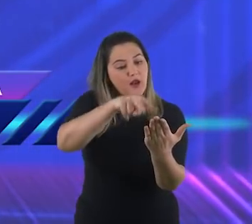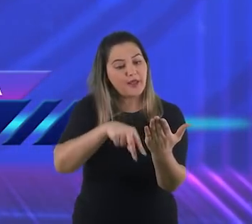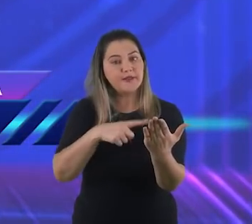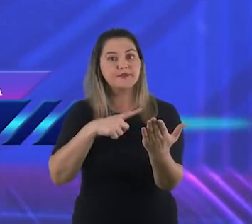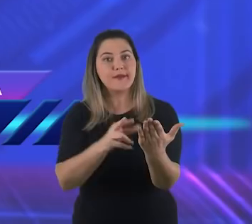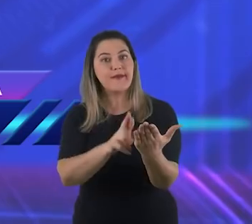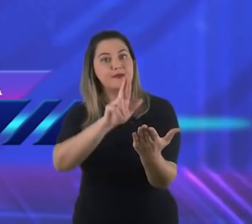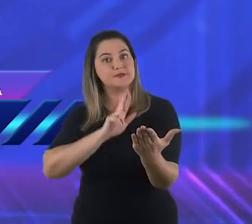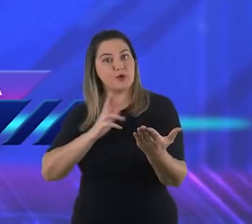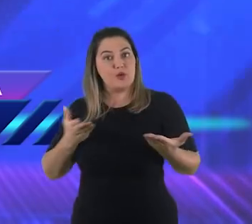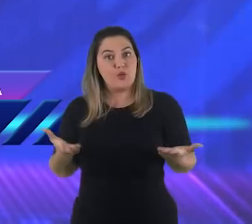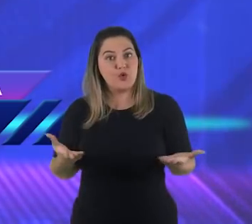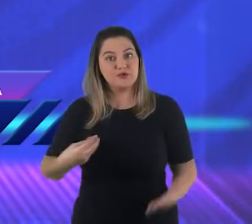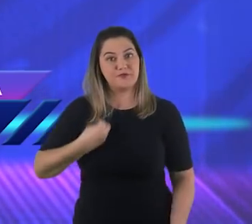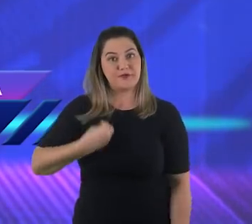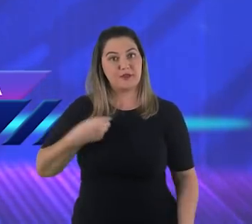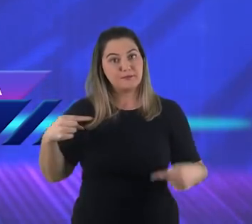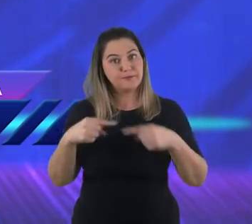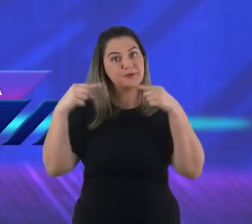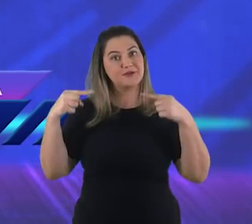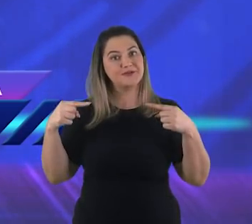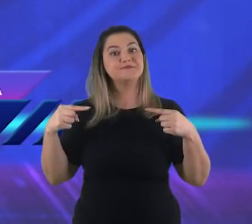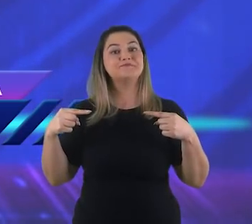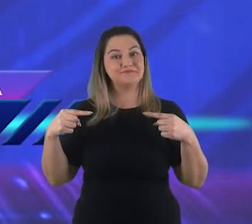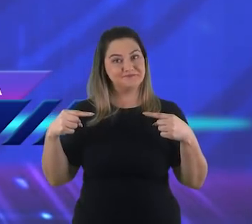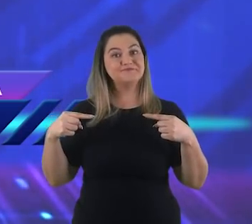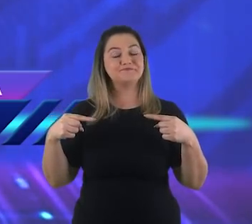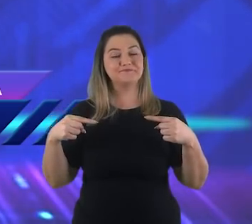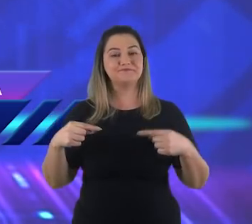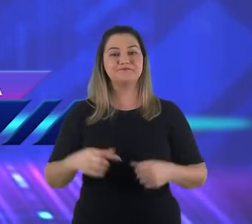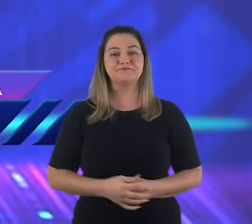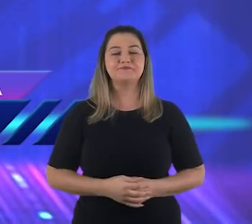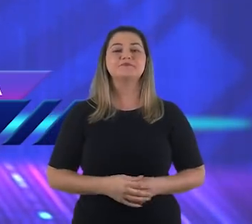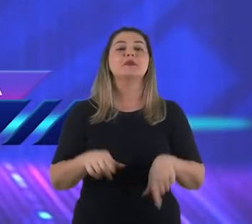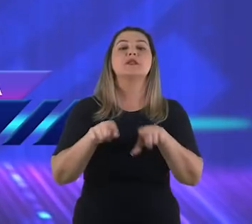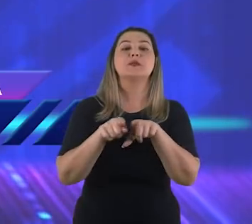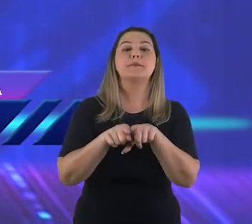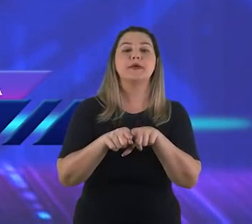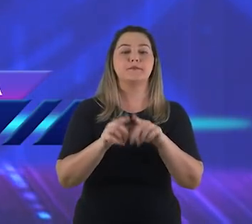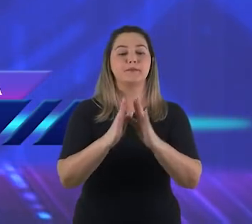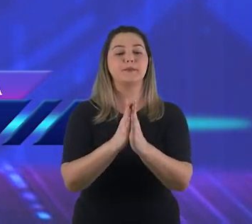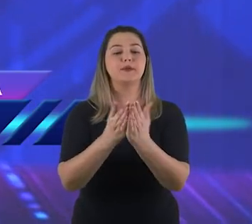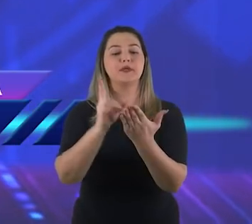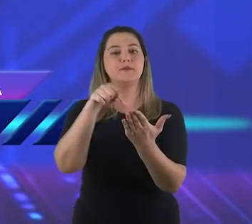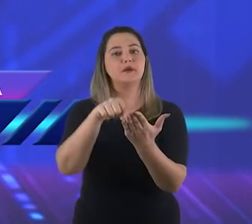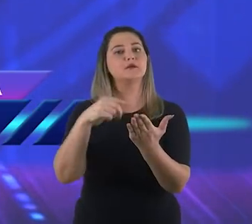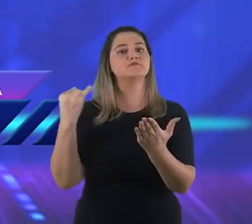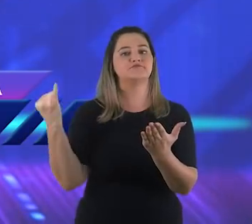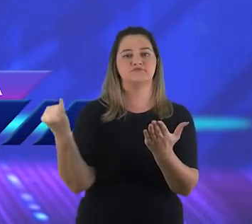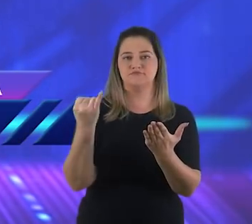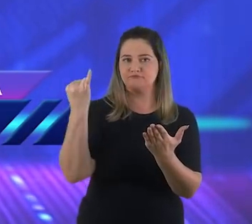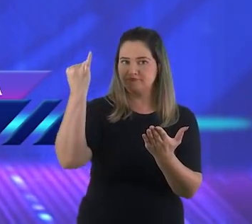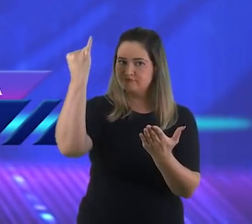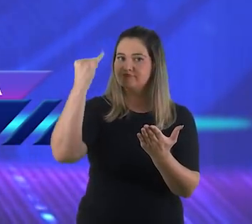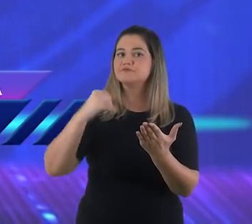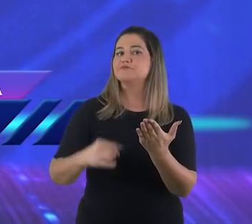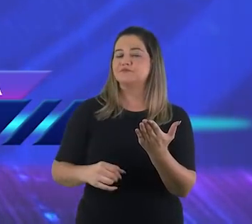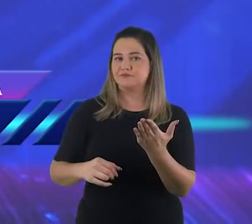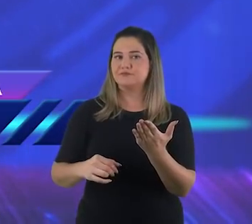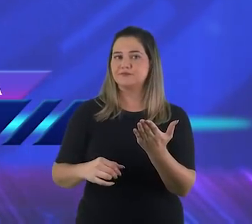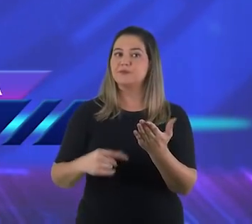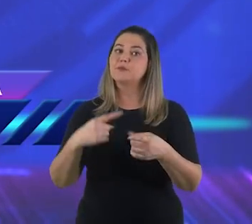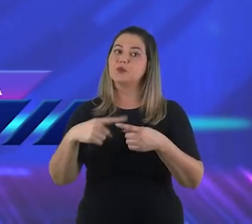nós hoje. Uma outra característica da Bíblia é que é um livro relevante. Há relevância na Bíblia.